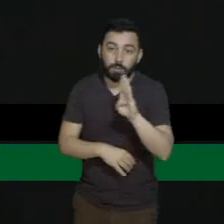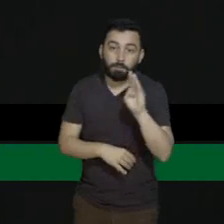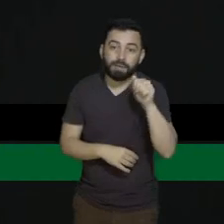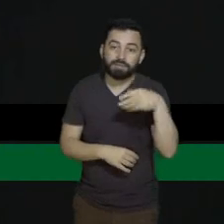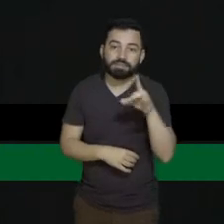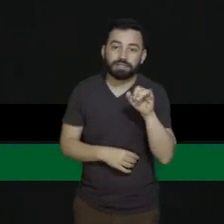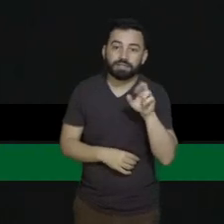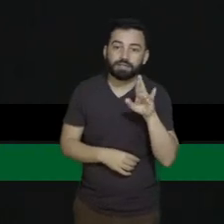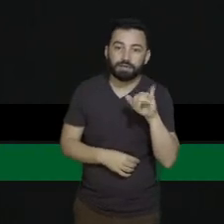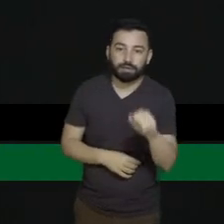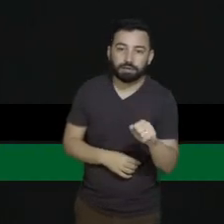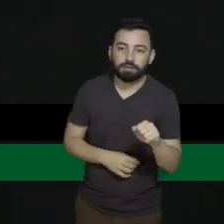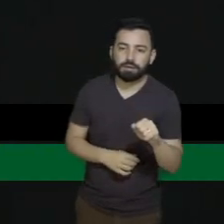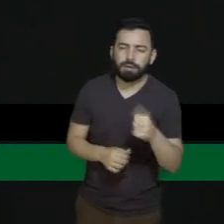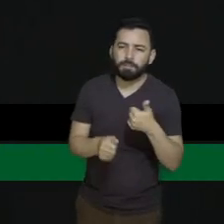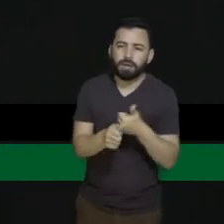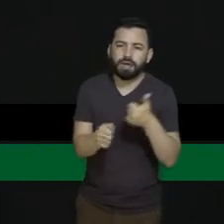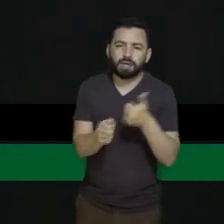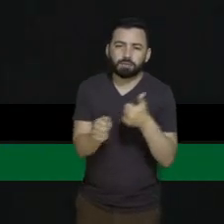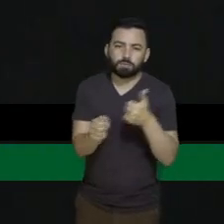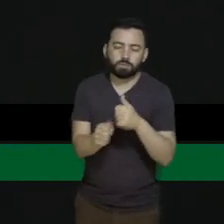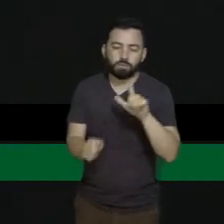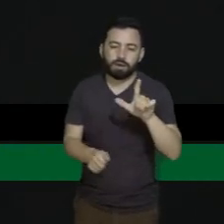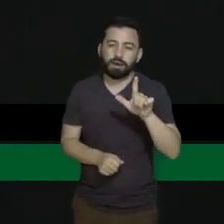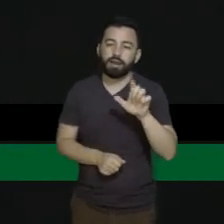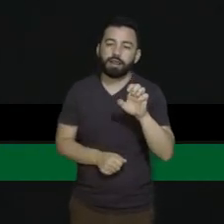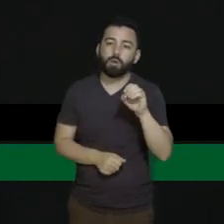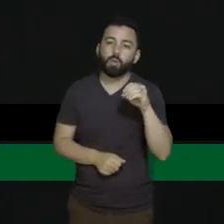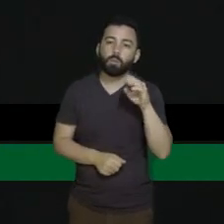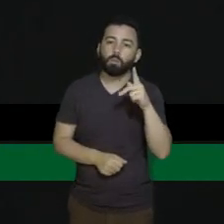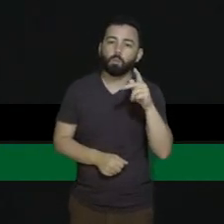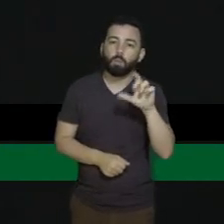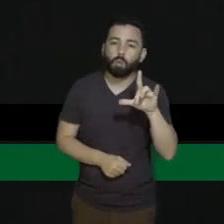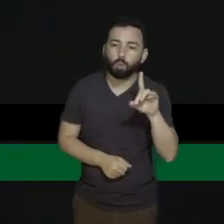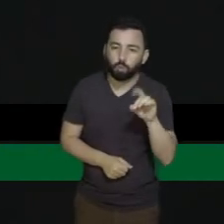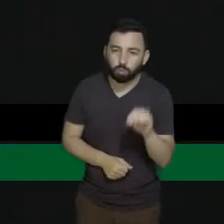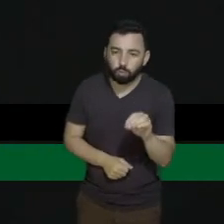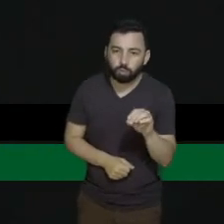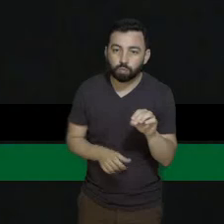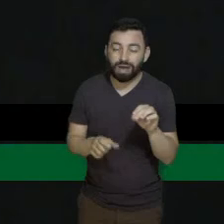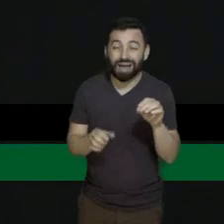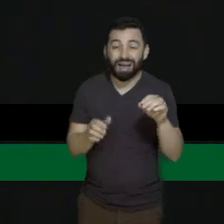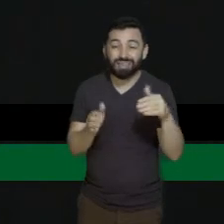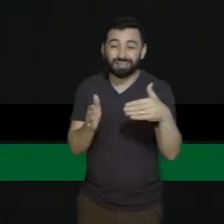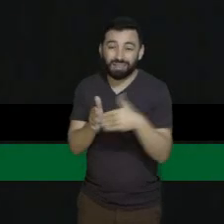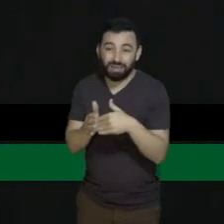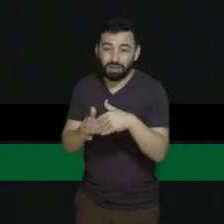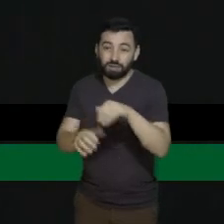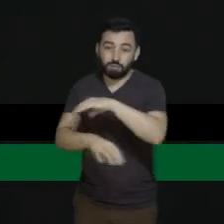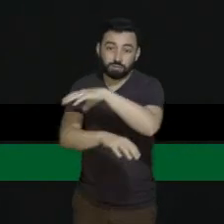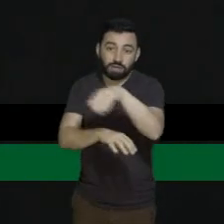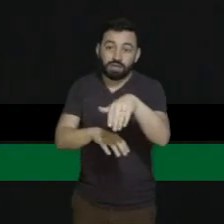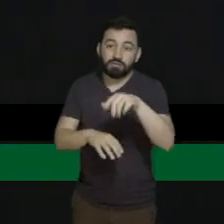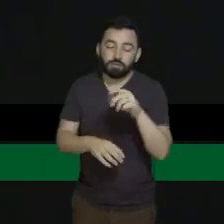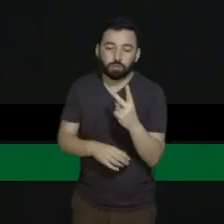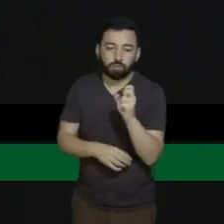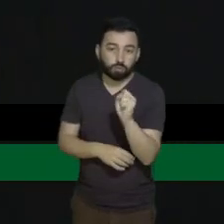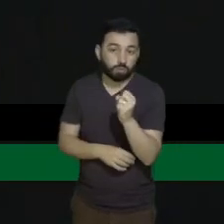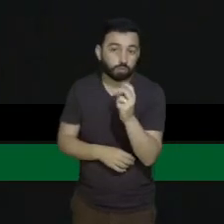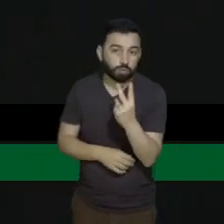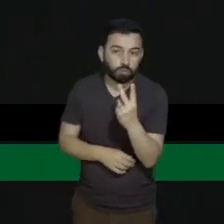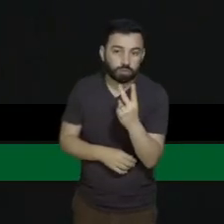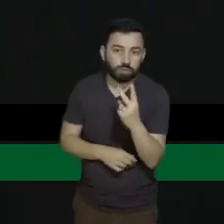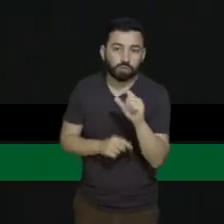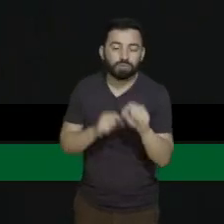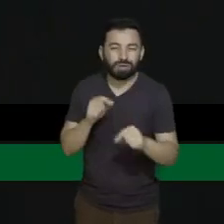próximo da Leopoldo Sander, até o trevo da 282, por conta de que estava